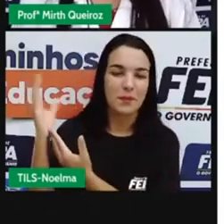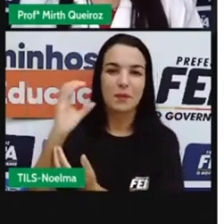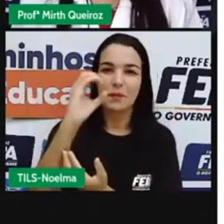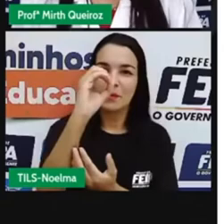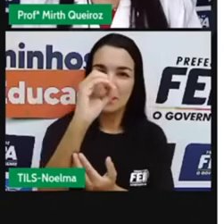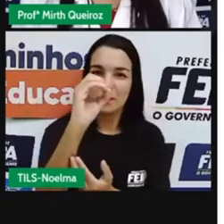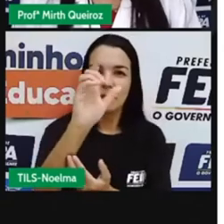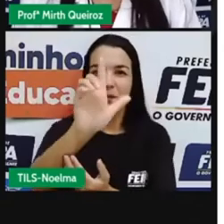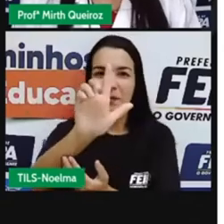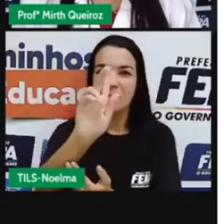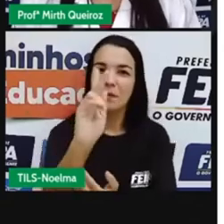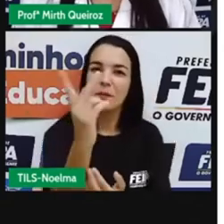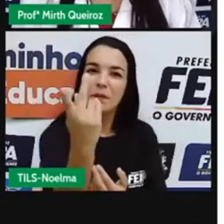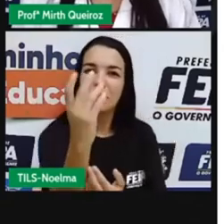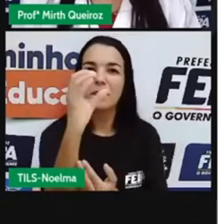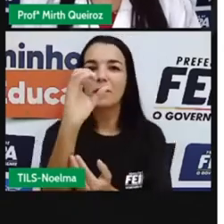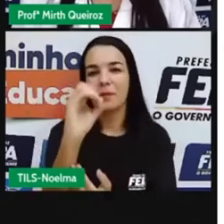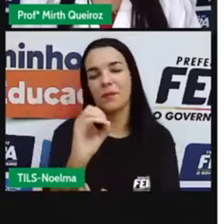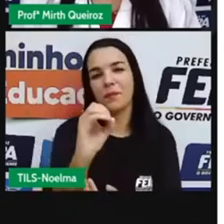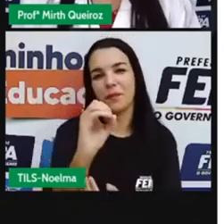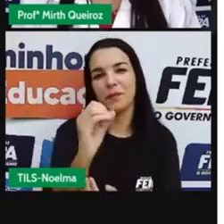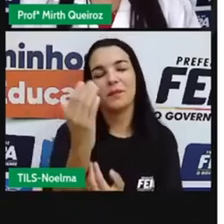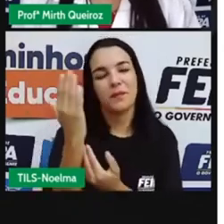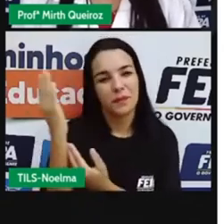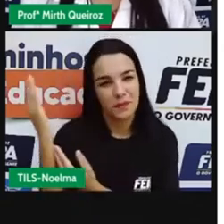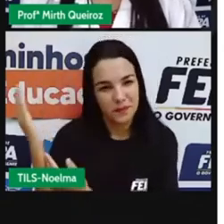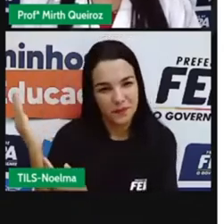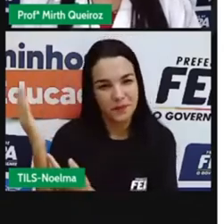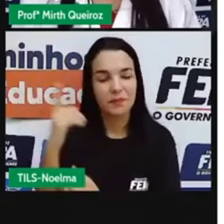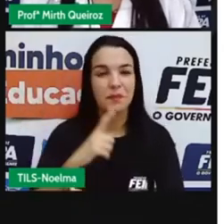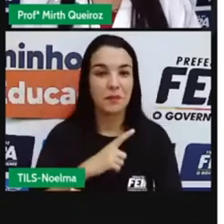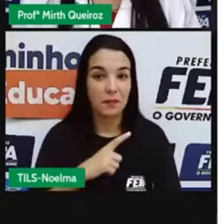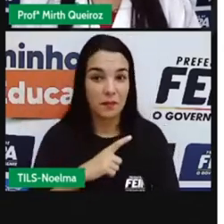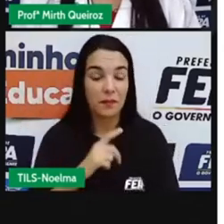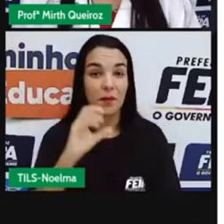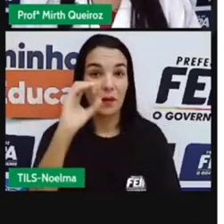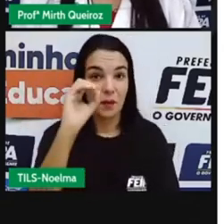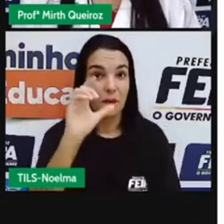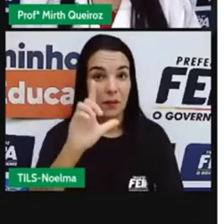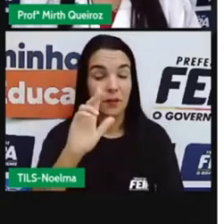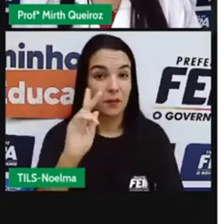Olho apresenta o dígrafo, né? LH. Então, olho se escreve